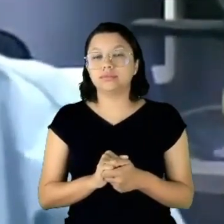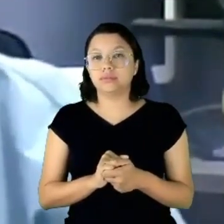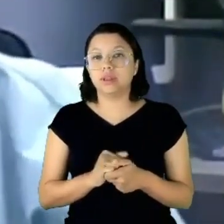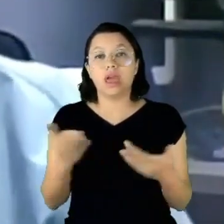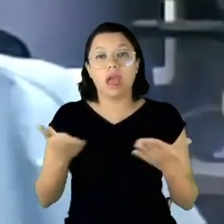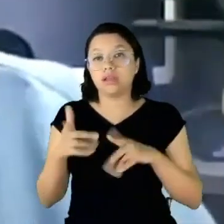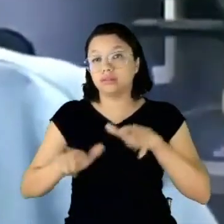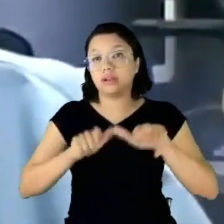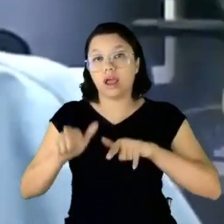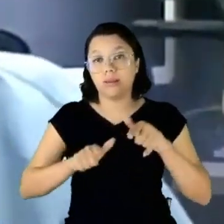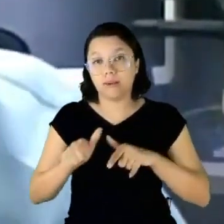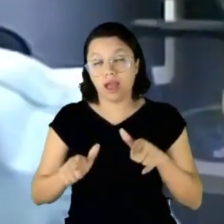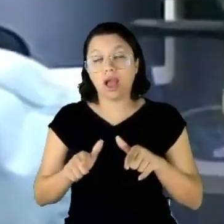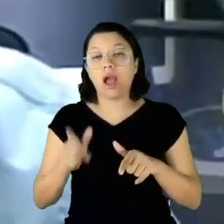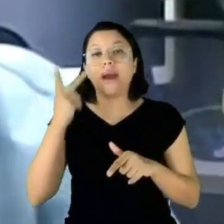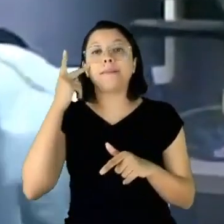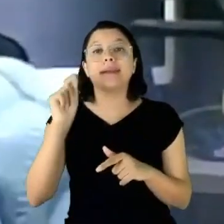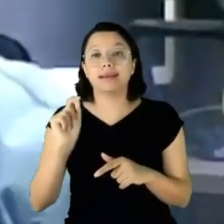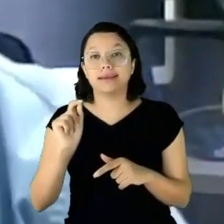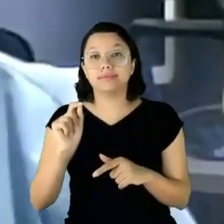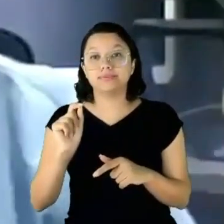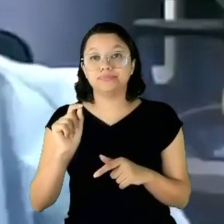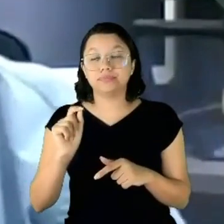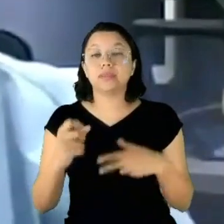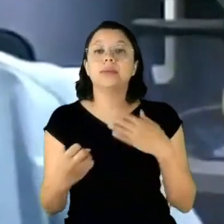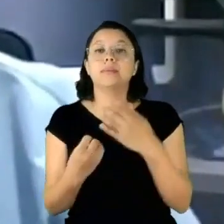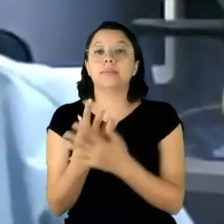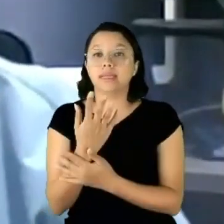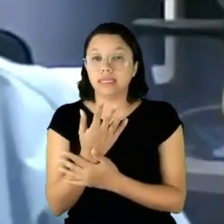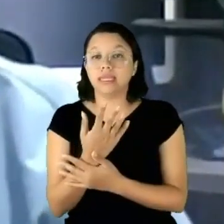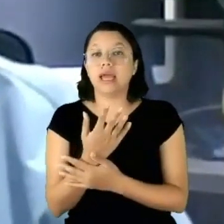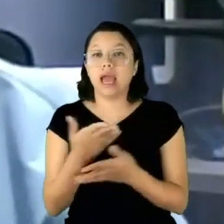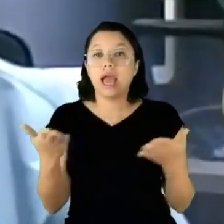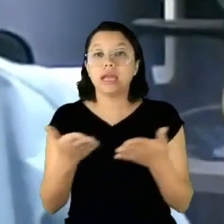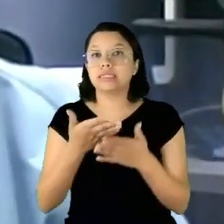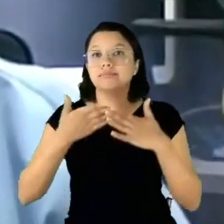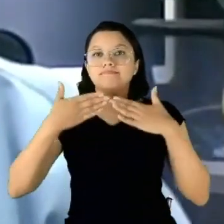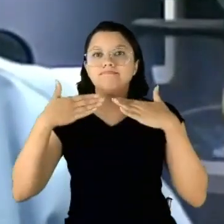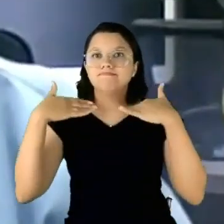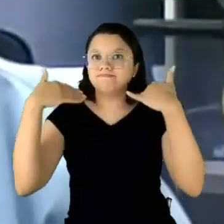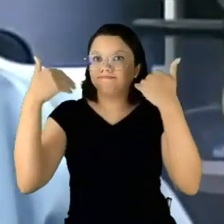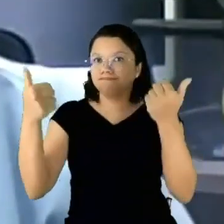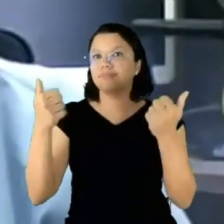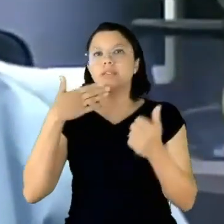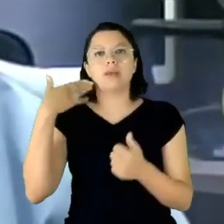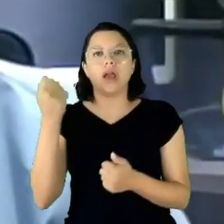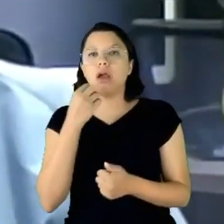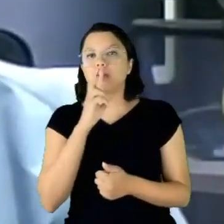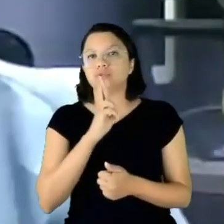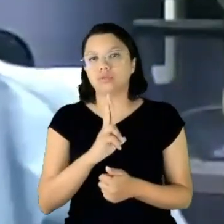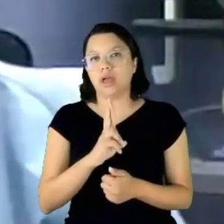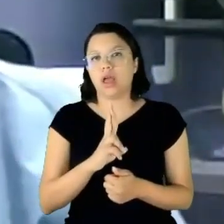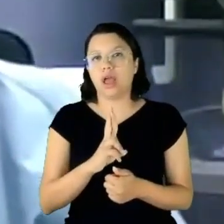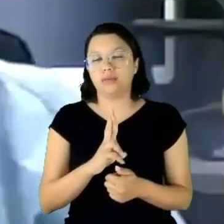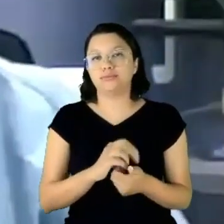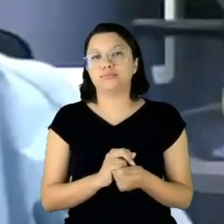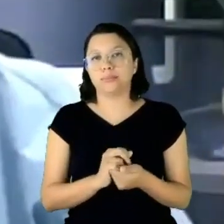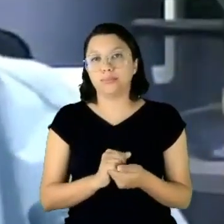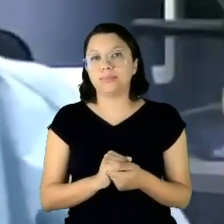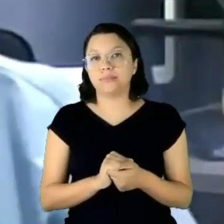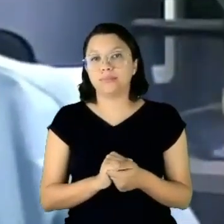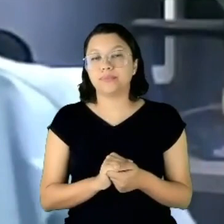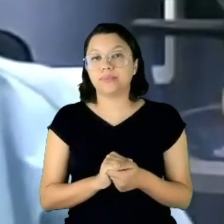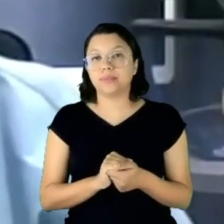eficiência para que essa eficiência gere esses melhores resultados, principalmente de